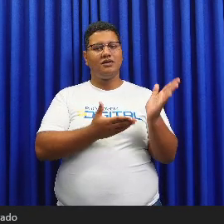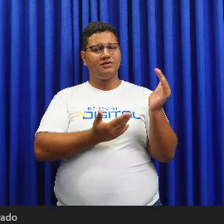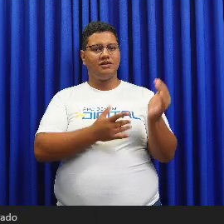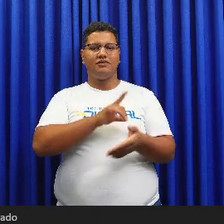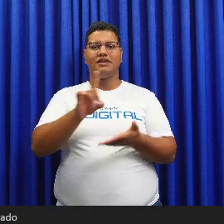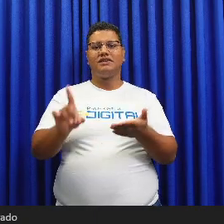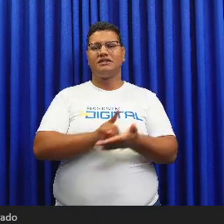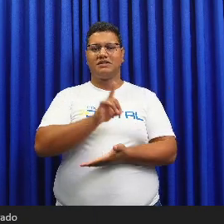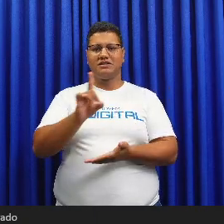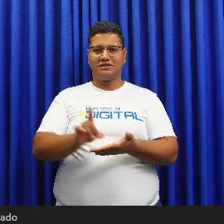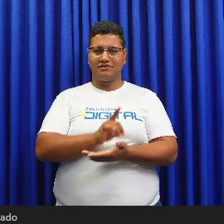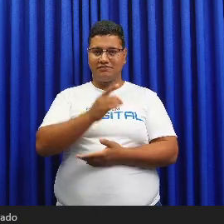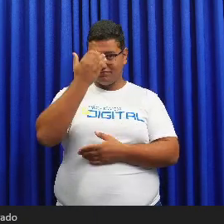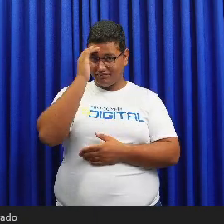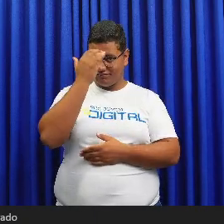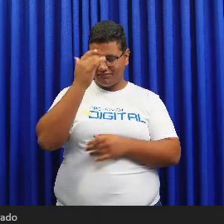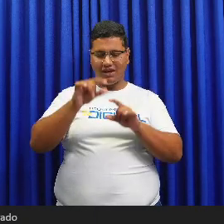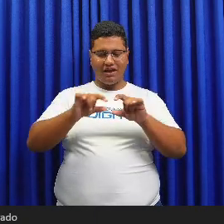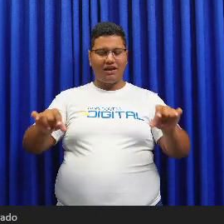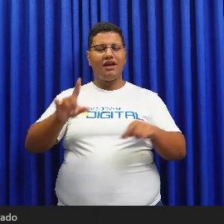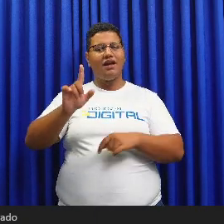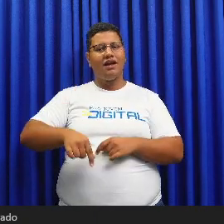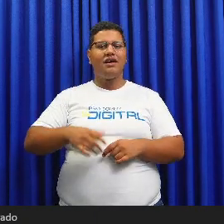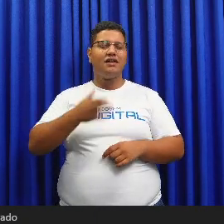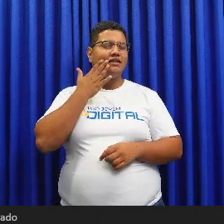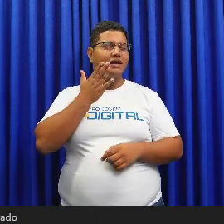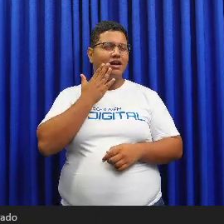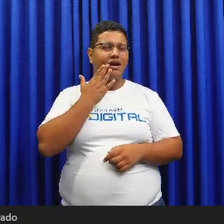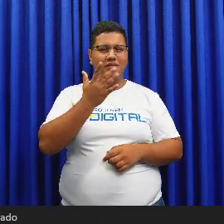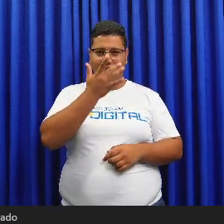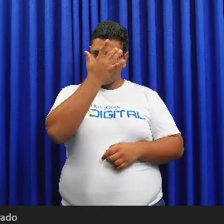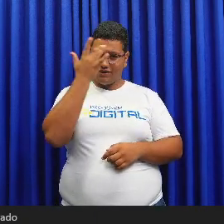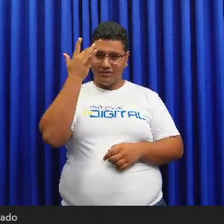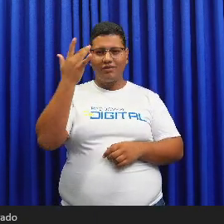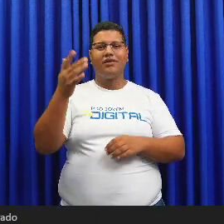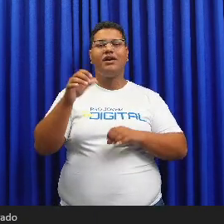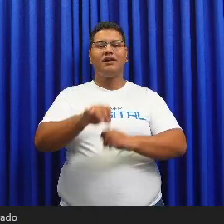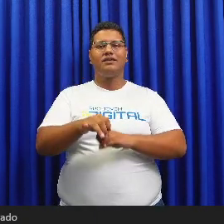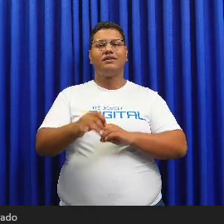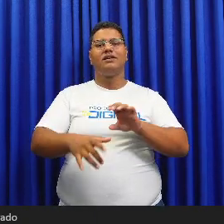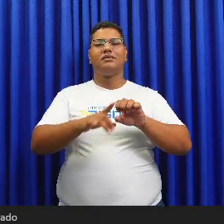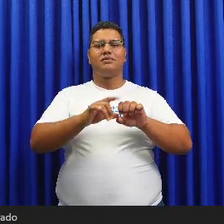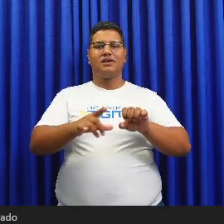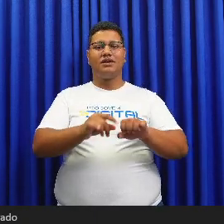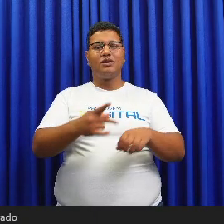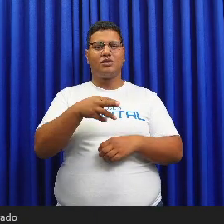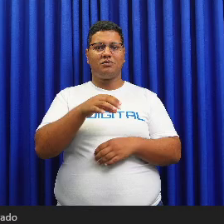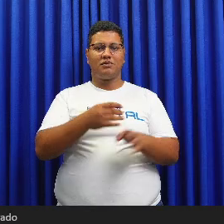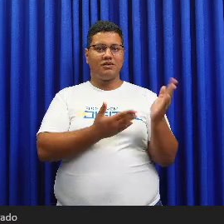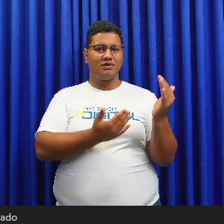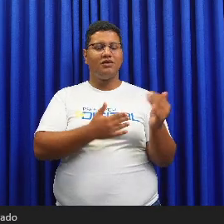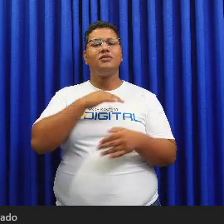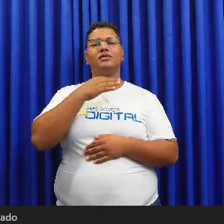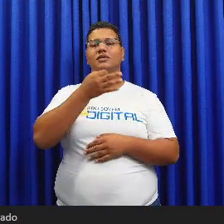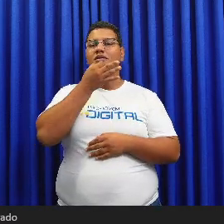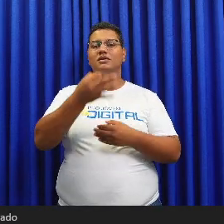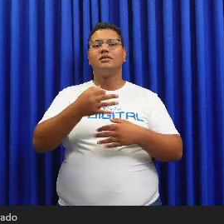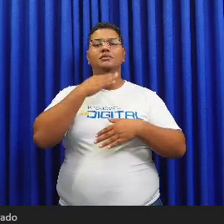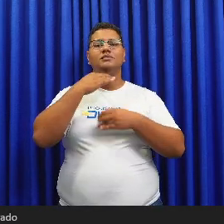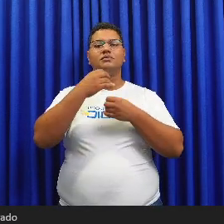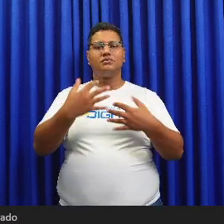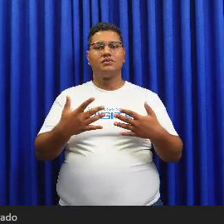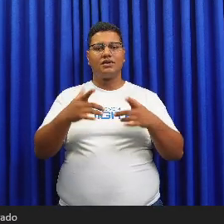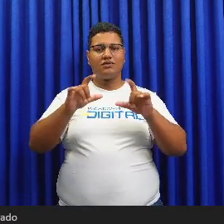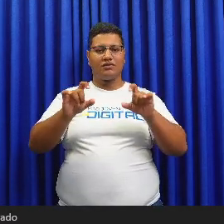@ProJovemDigital, beleza? E a legenda vai ser essa. Sabe quem estará dando aula de empreendedorismo no ProJovem? Deixe seu palpite nos comentários. Só